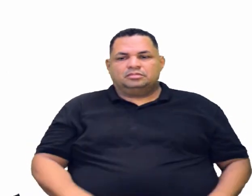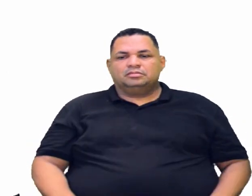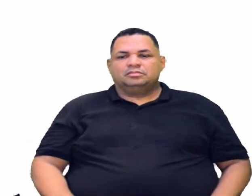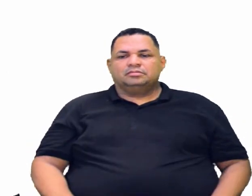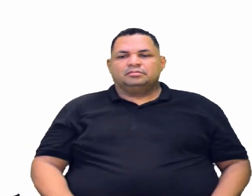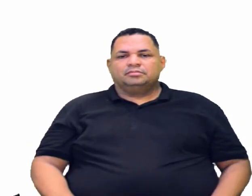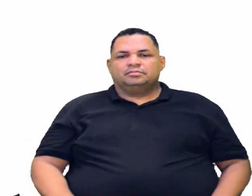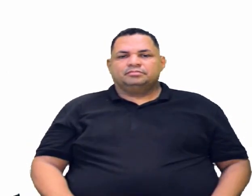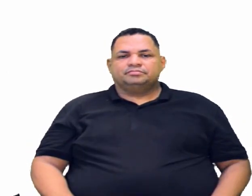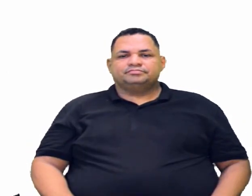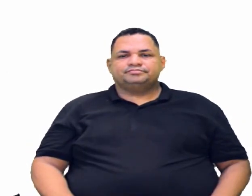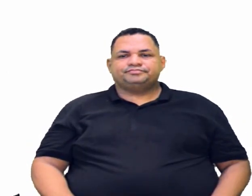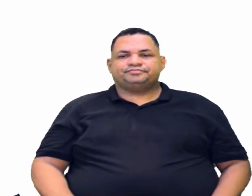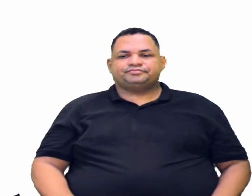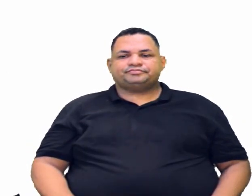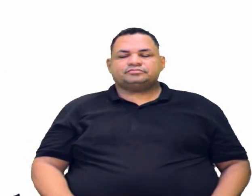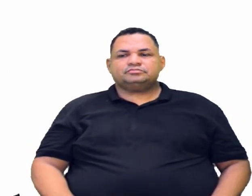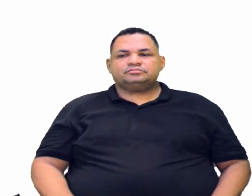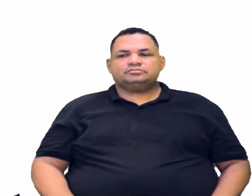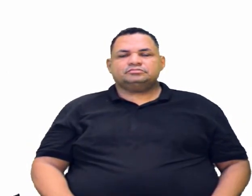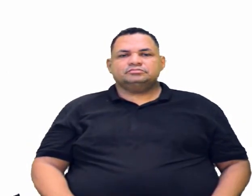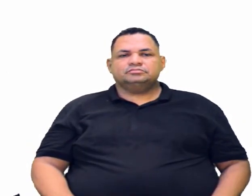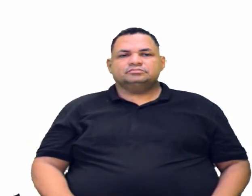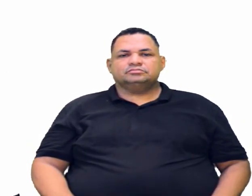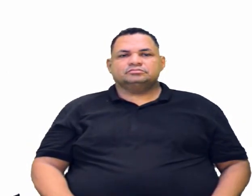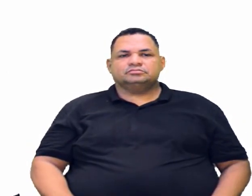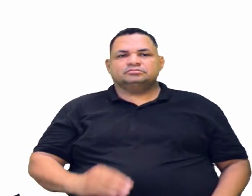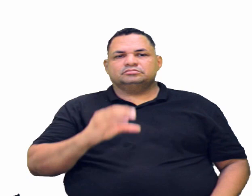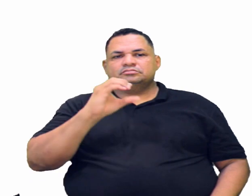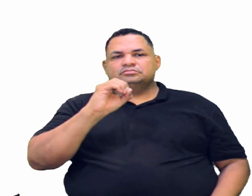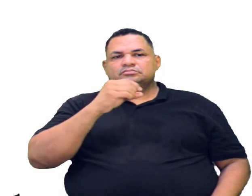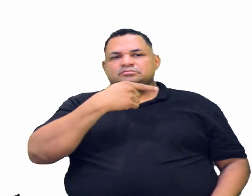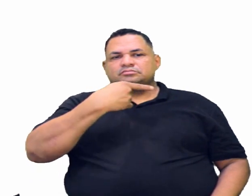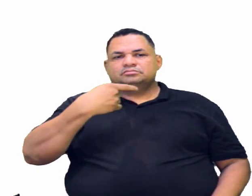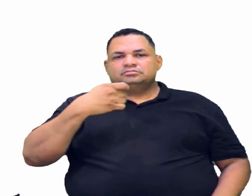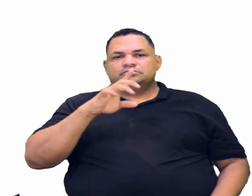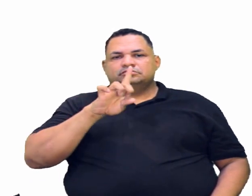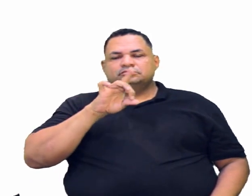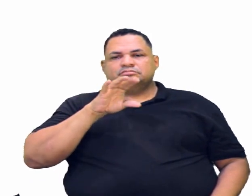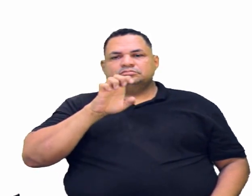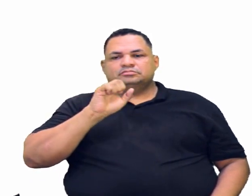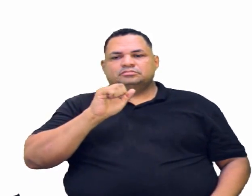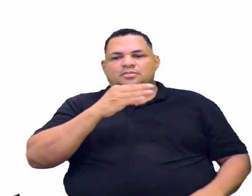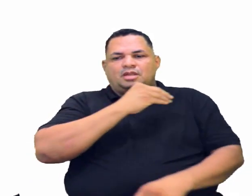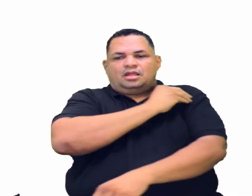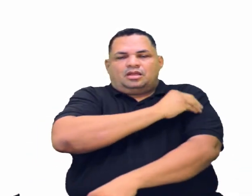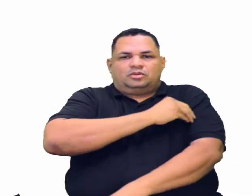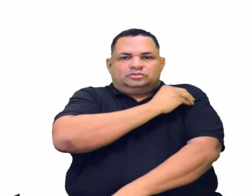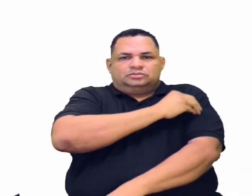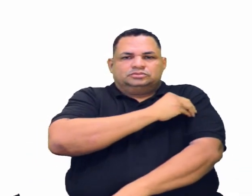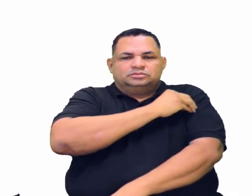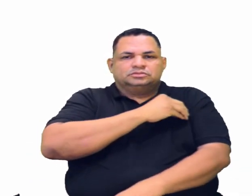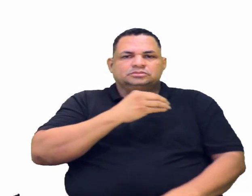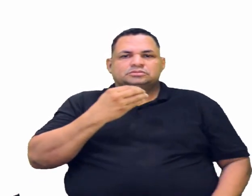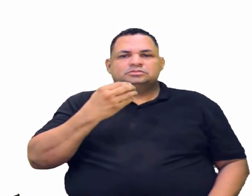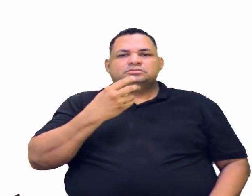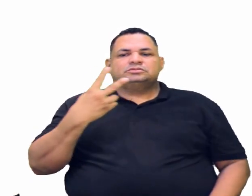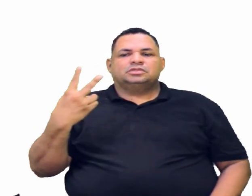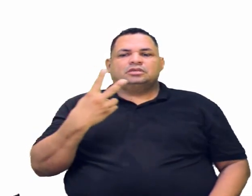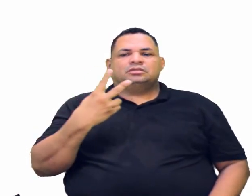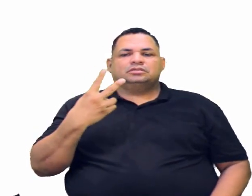carboxílico. Outra situação é a oxidação de álcools secundários. Aqui, galerinha,